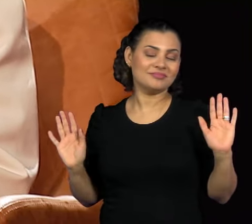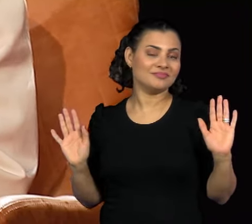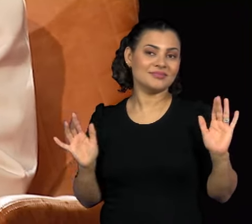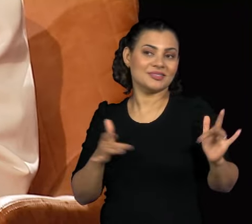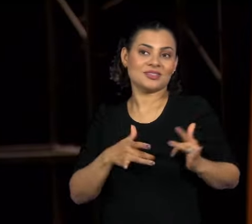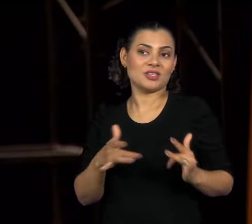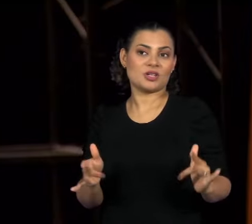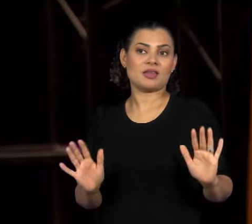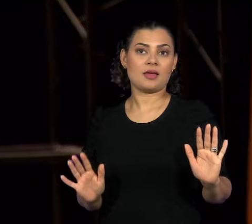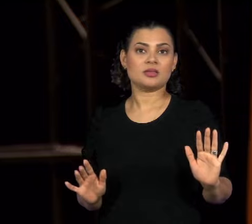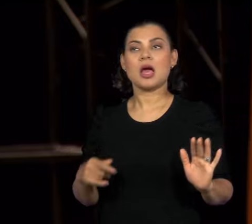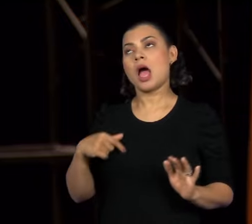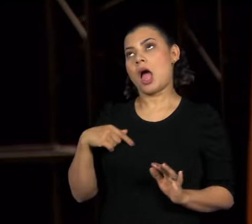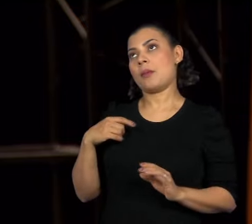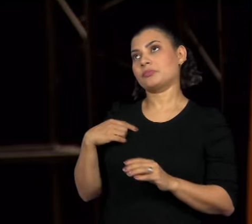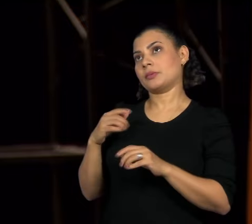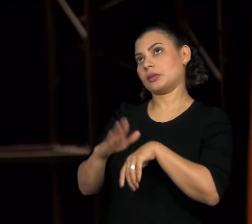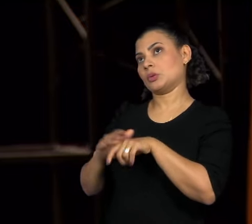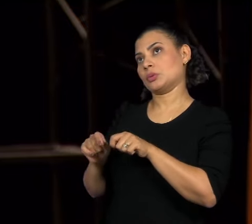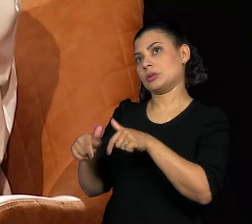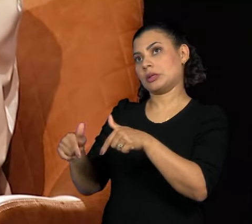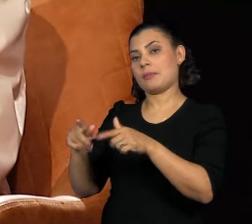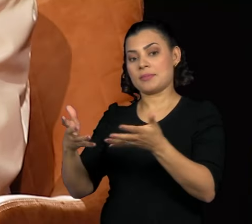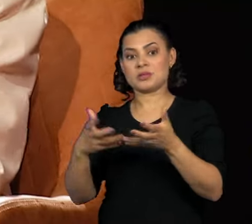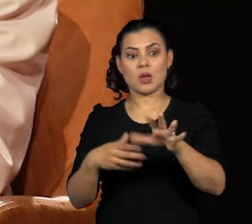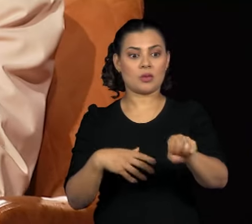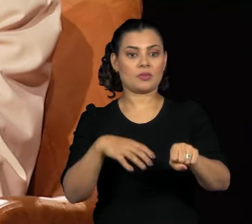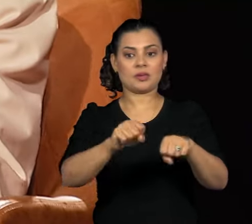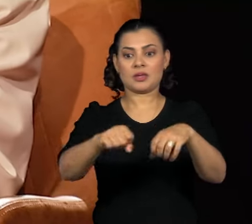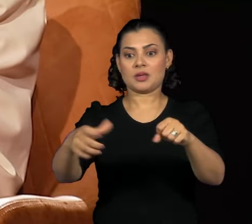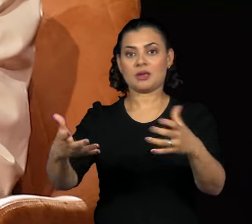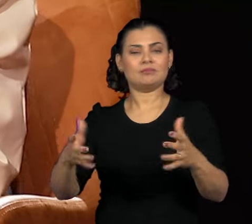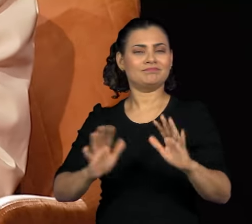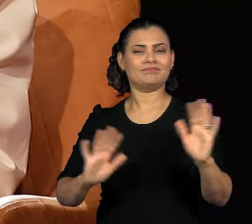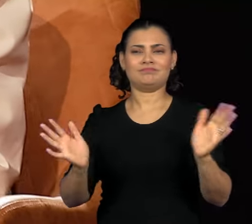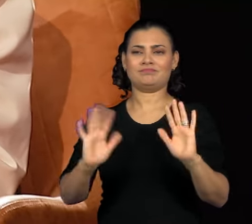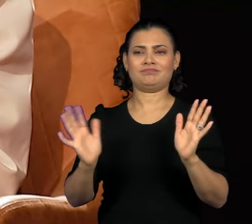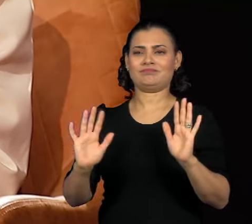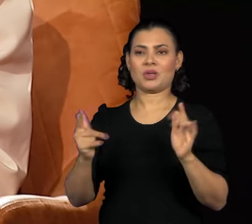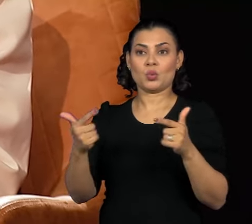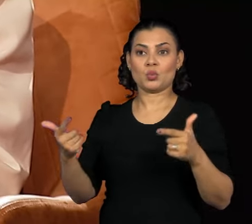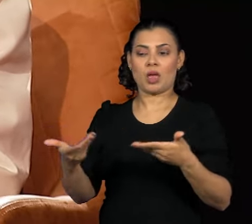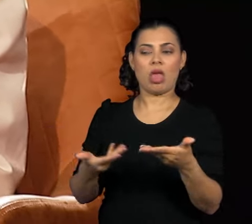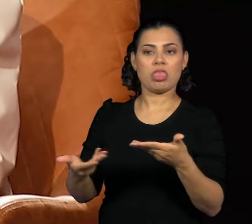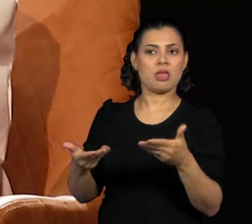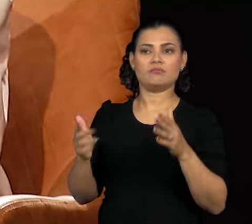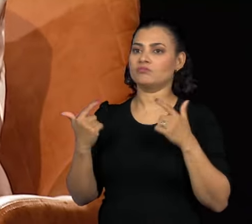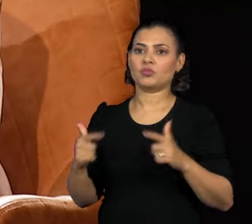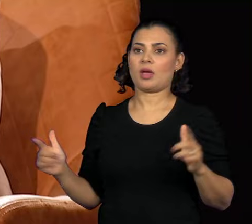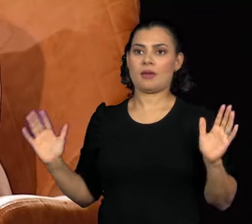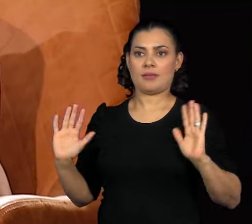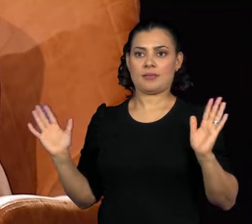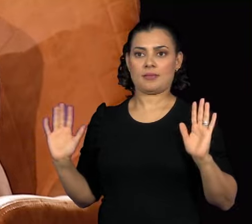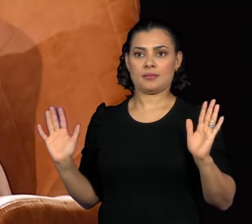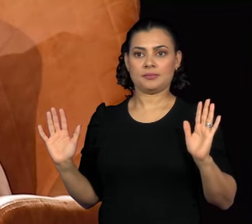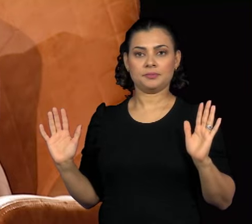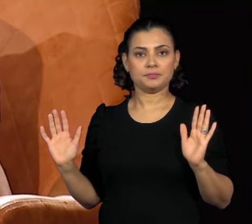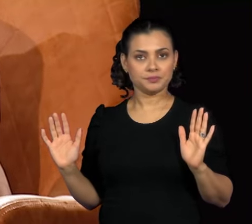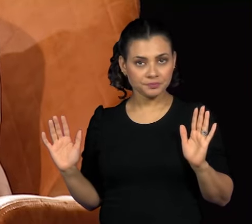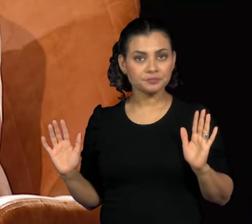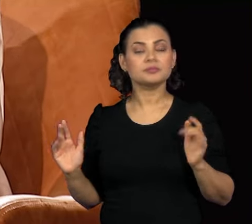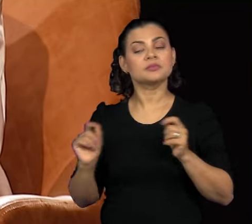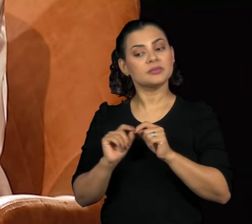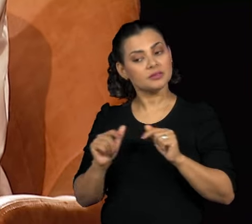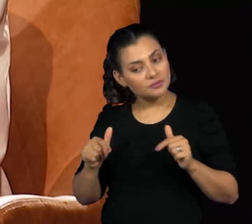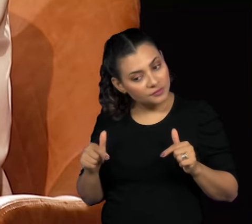né? Não, toma aqui, mas eu quero que você me dê aqui, me dê cá, acolá. Não tem negócio de troca. Tem a gente fazer